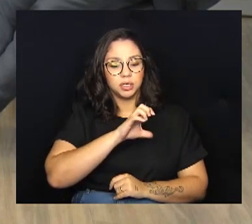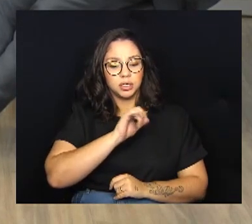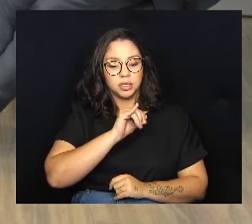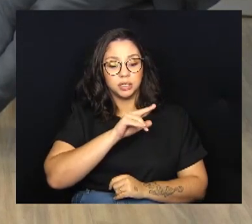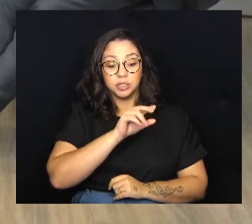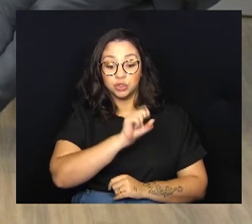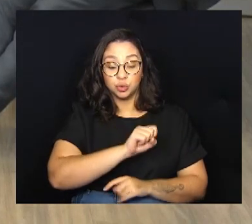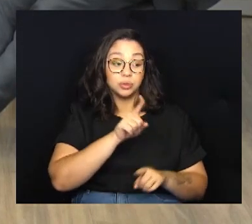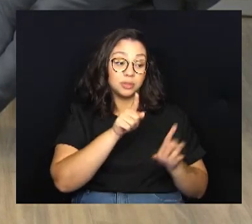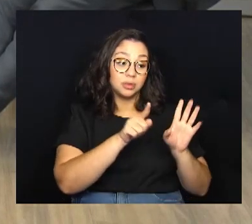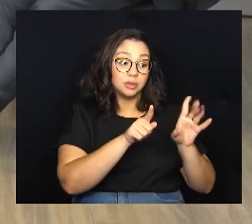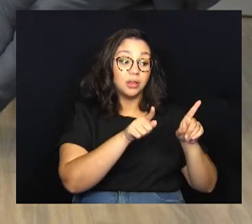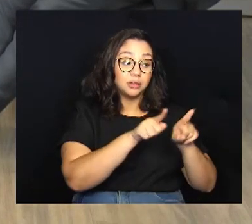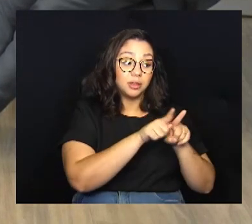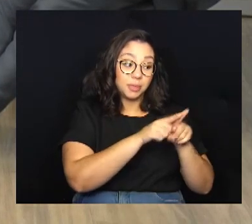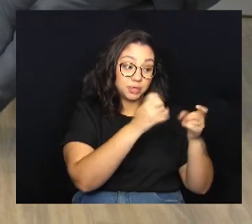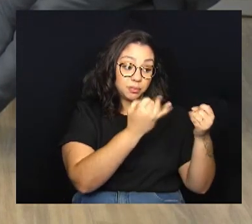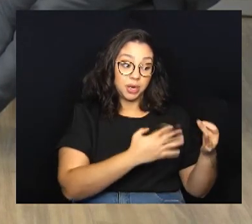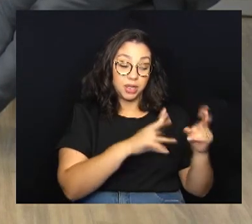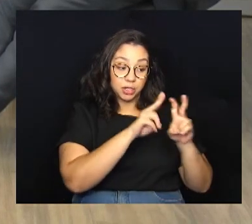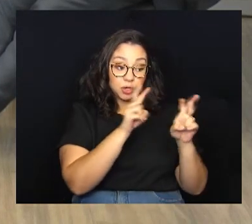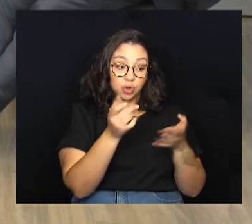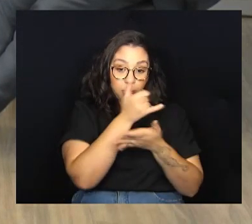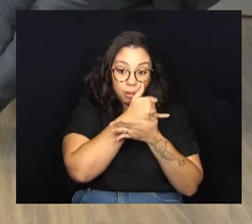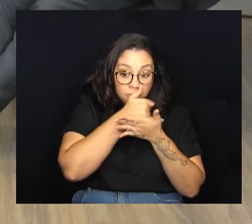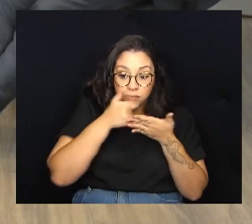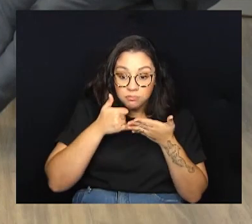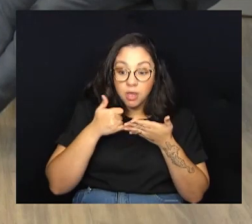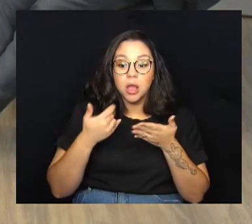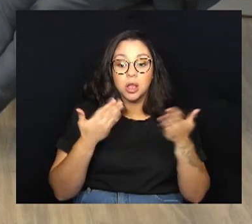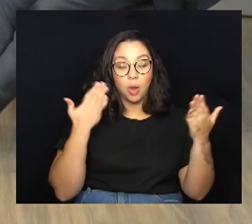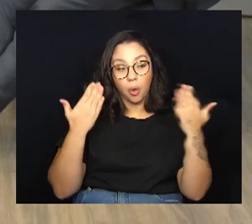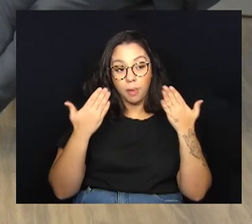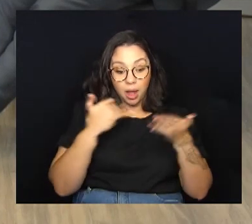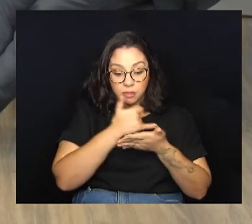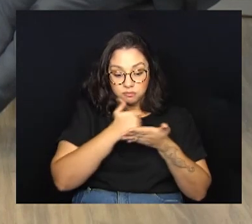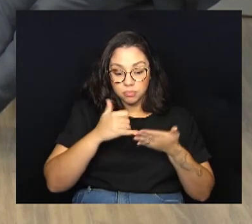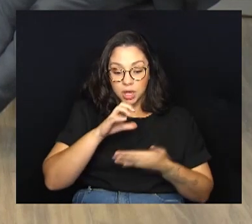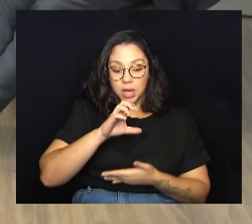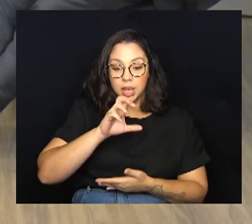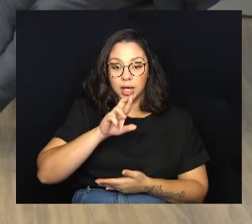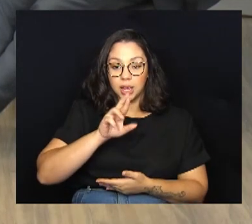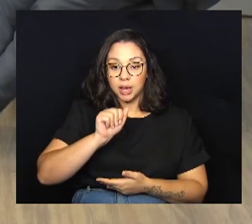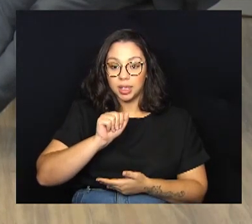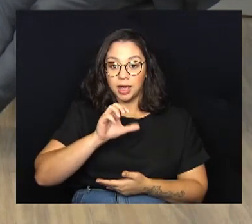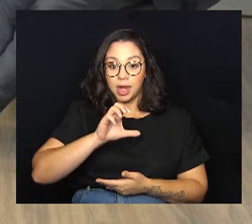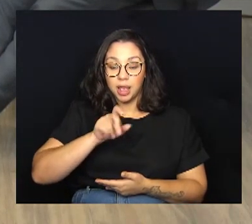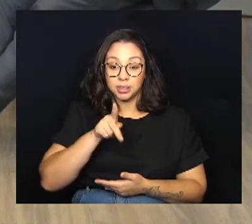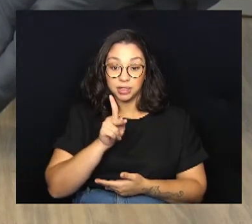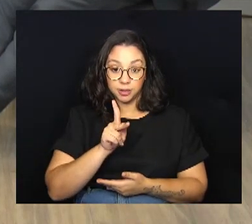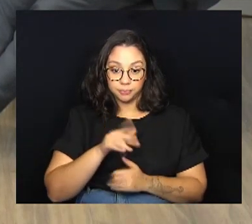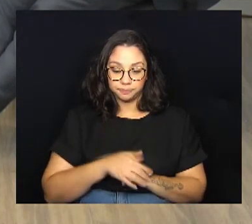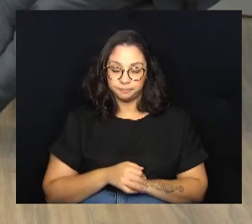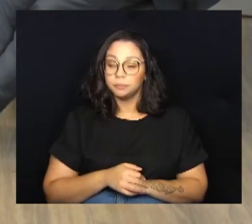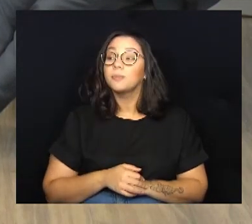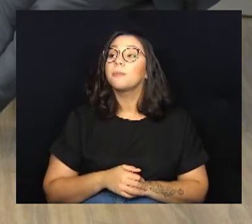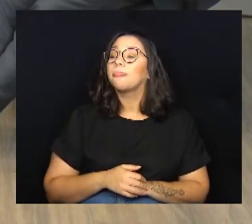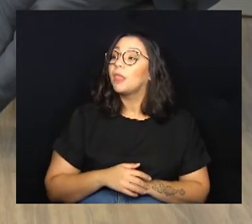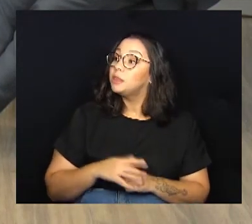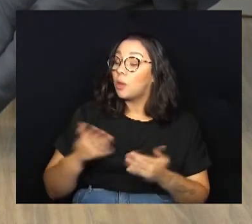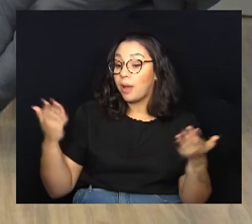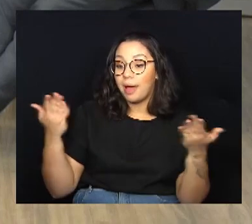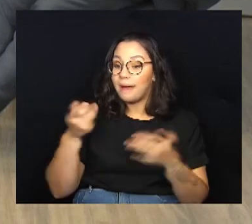precisa ter convivência. Então, é um olhar amplo, das diversos eixos de uma vida. Sim.